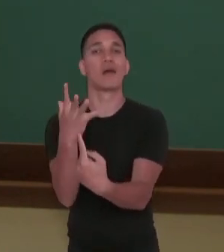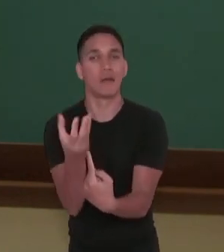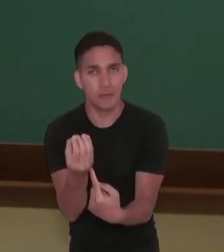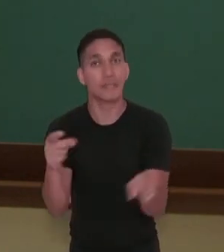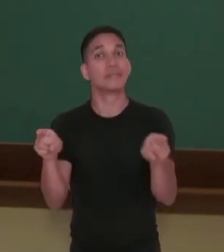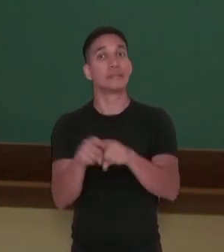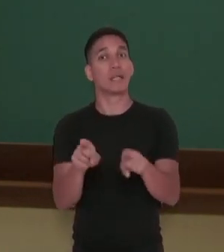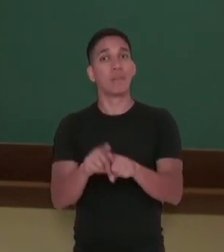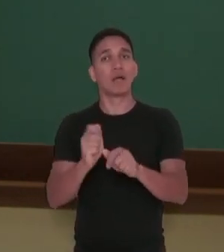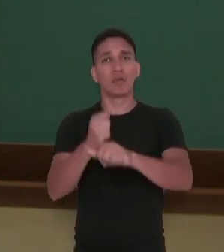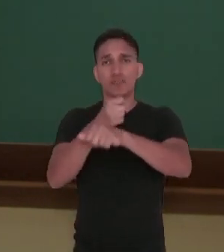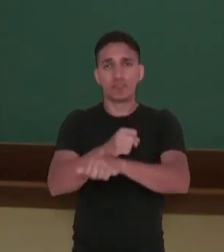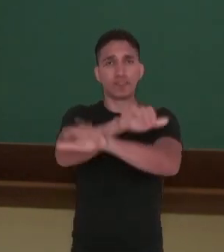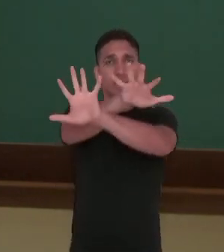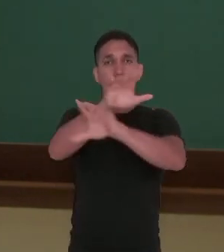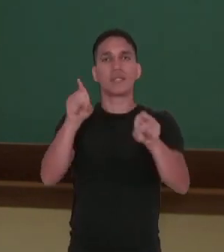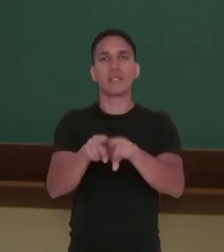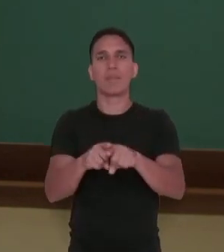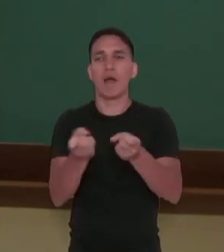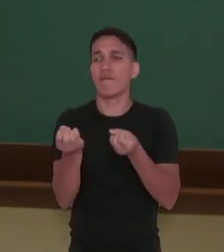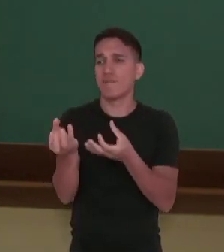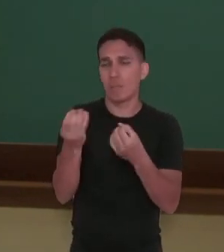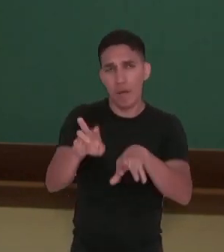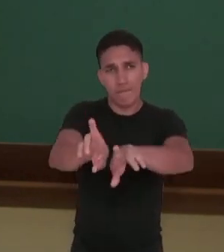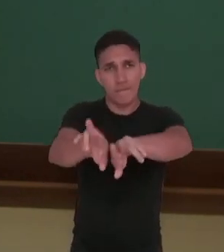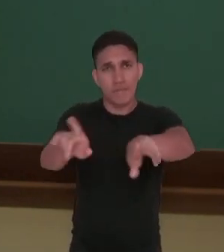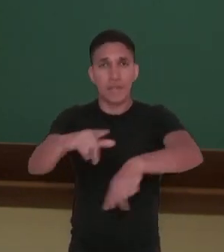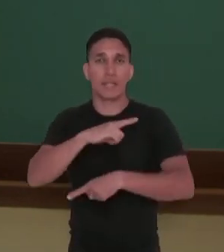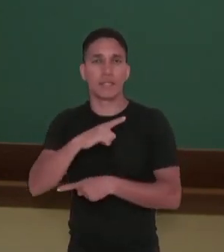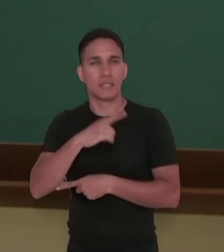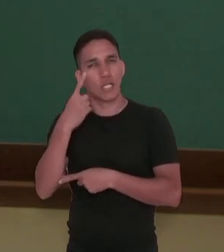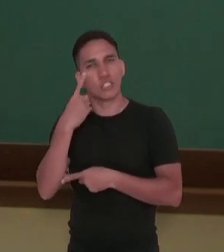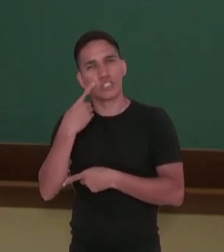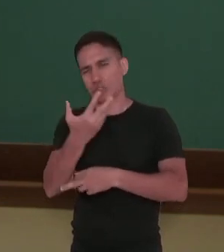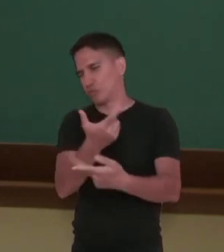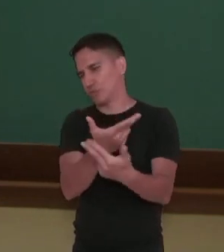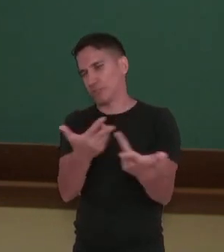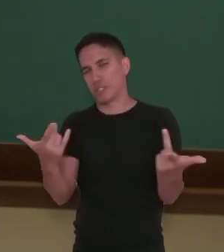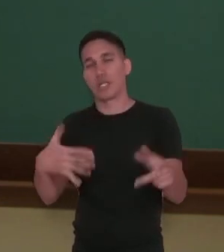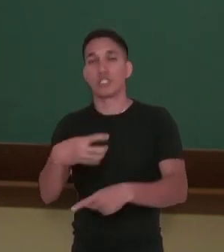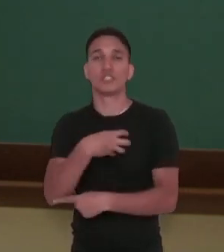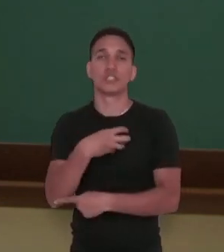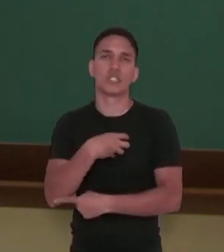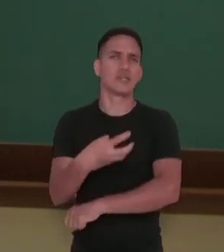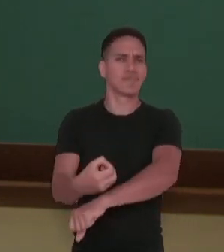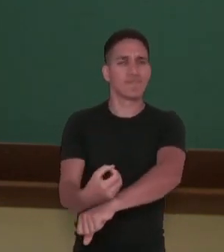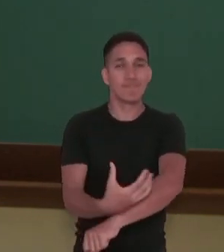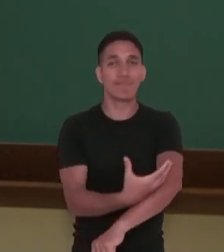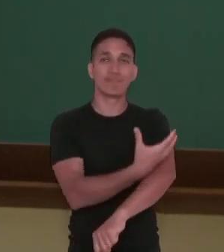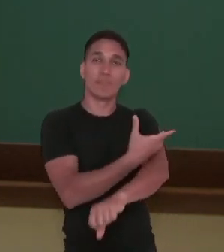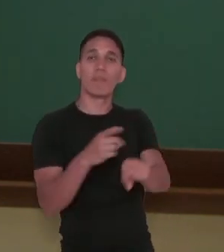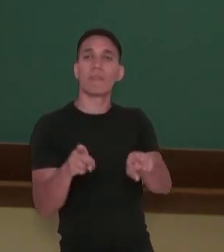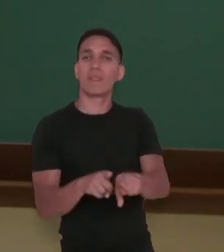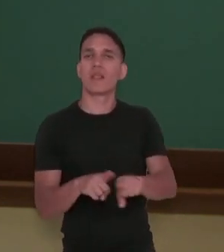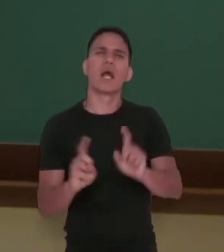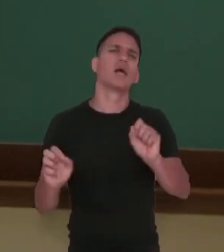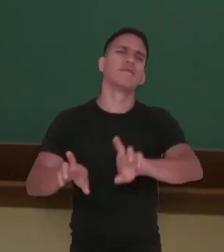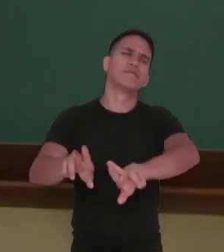mídia, as notícias, existem inúmeras formas, sentimentos,